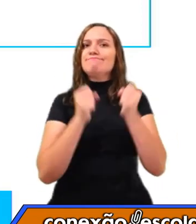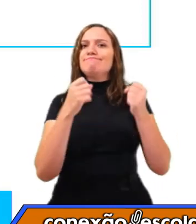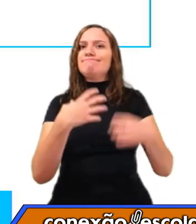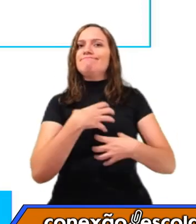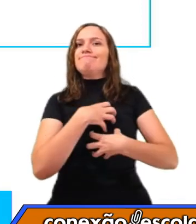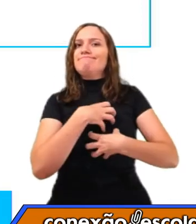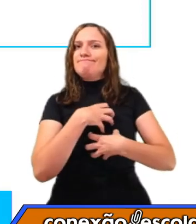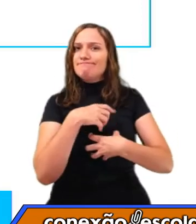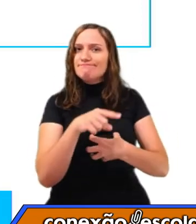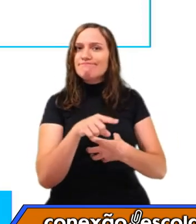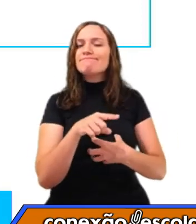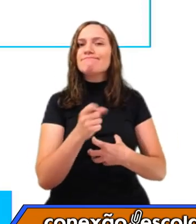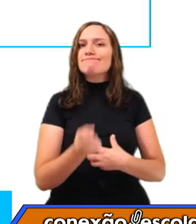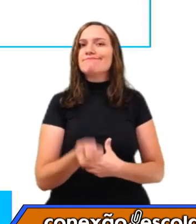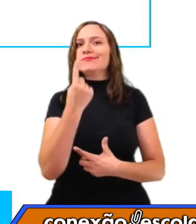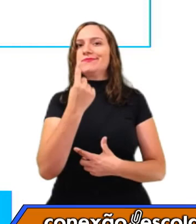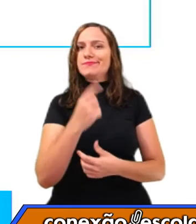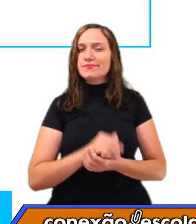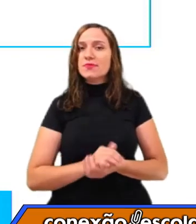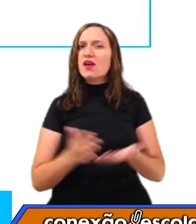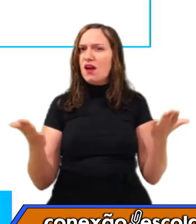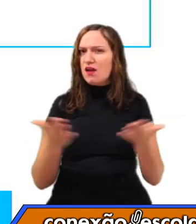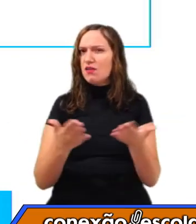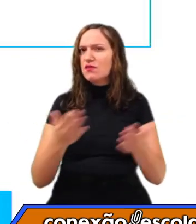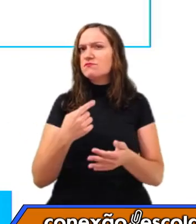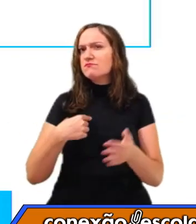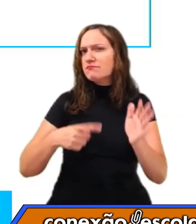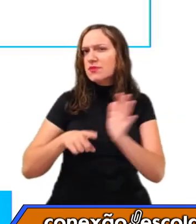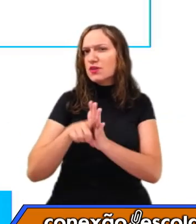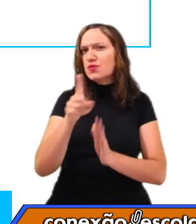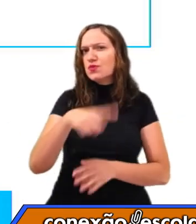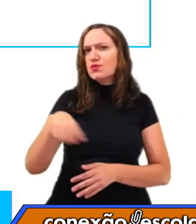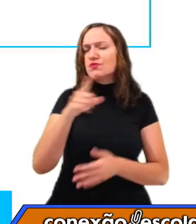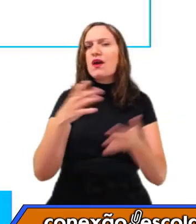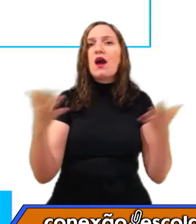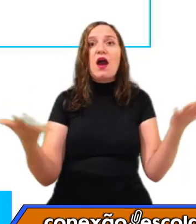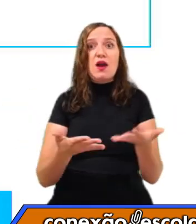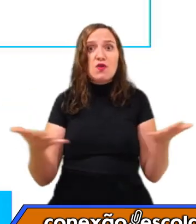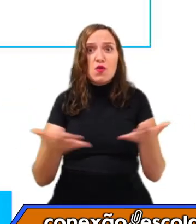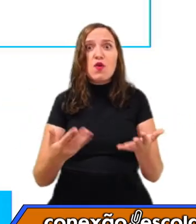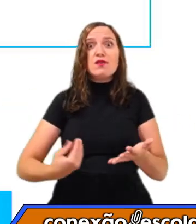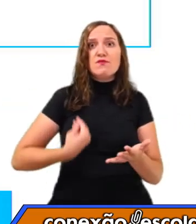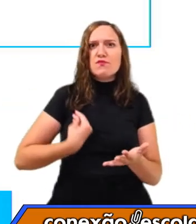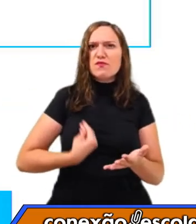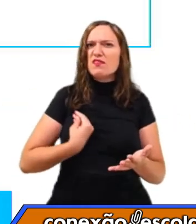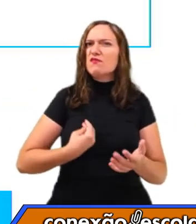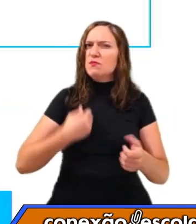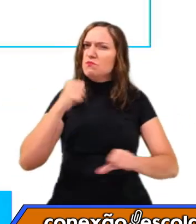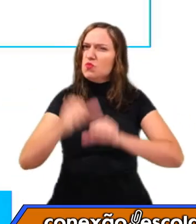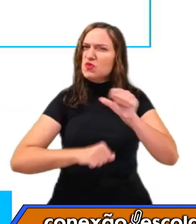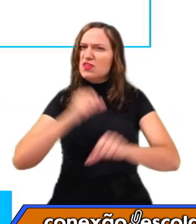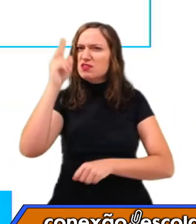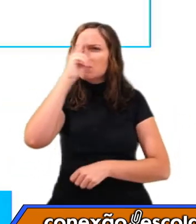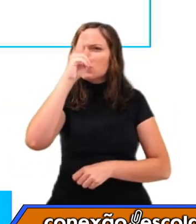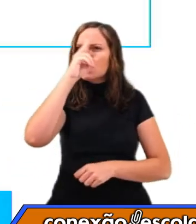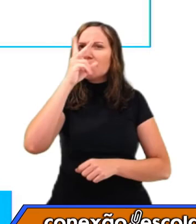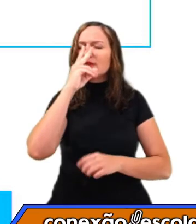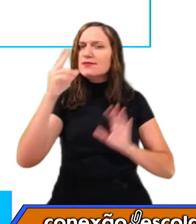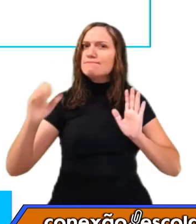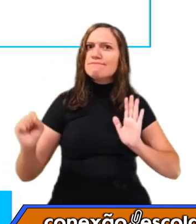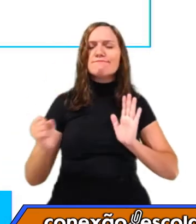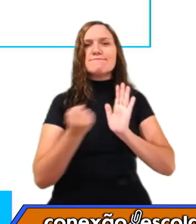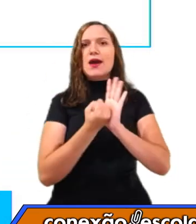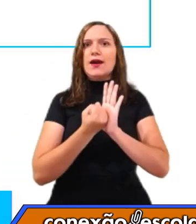deixar para vocês a questão: será se nós estamos vivendo um momento de grandes mudanças históricas, né, que